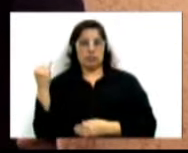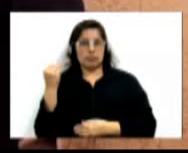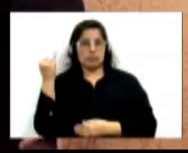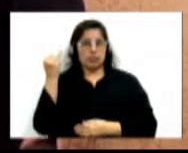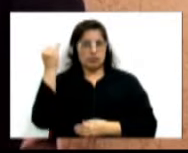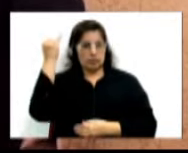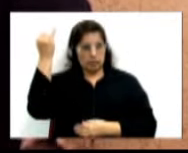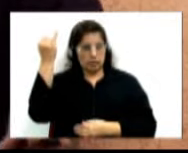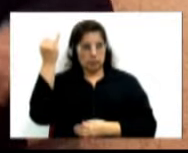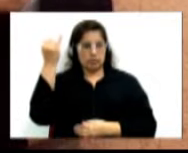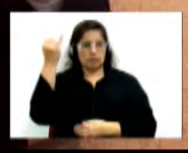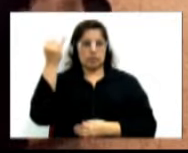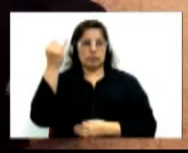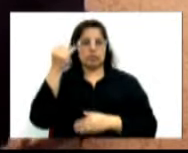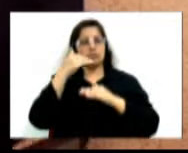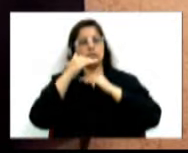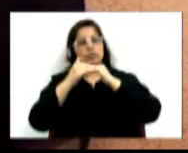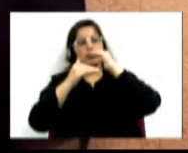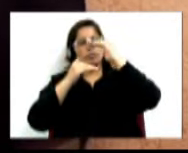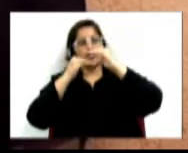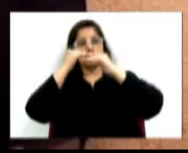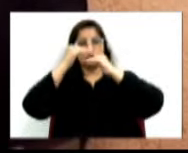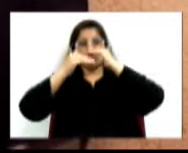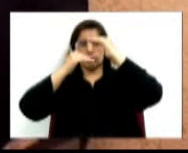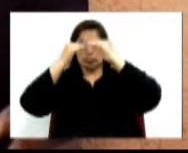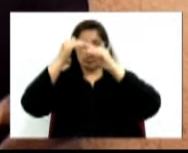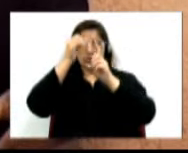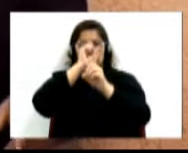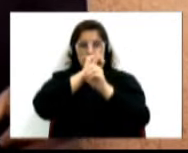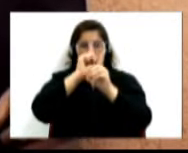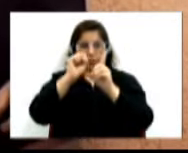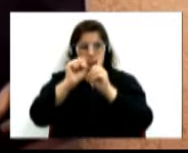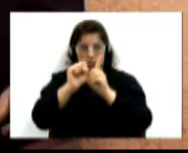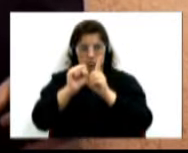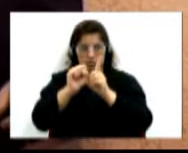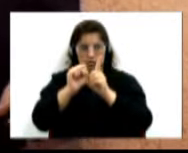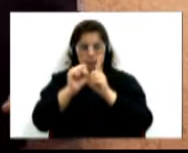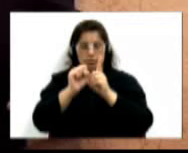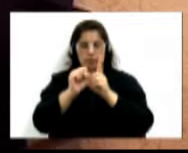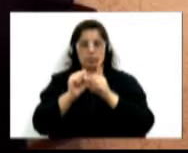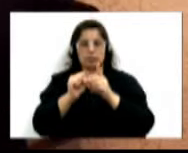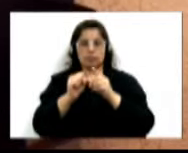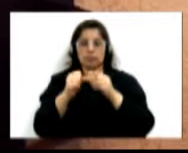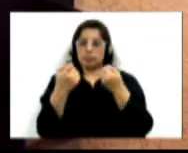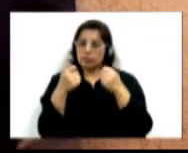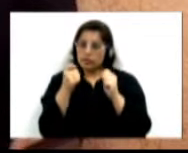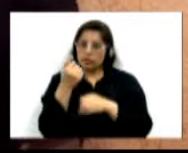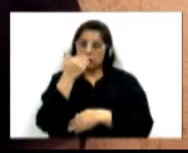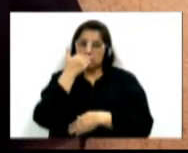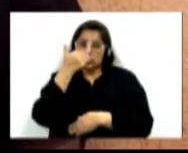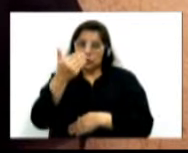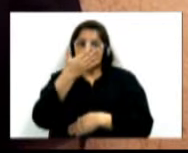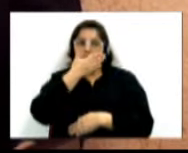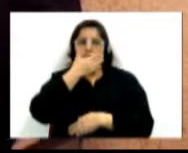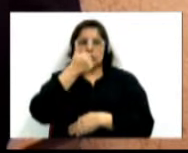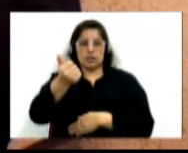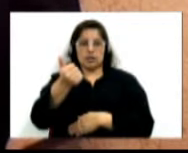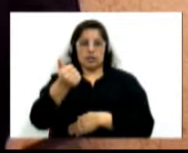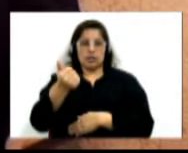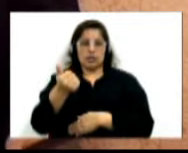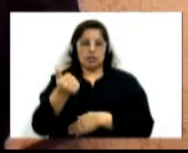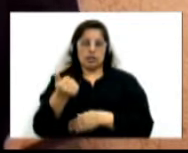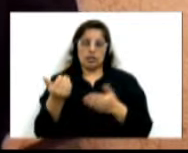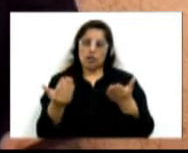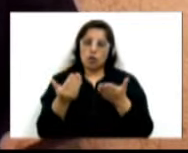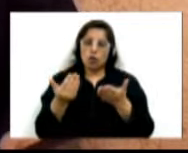dele para o desenvolvimento da nossa sociedade. É isso que nós temos que atacar. É a educação. Mas como me resta um pouquinho